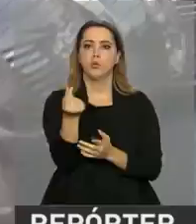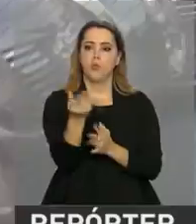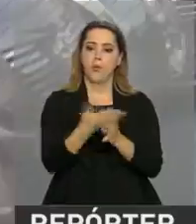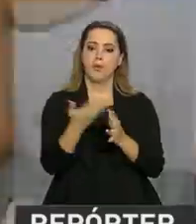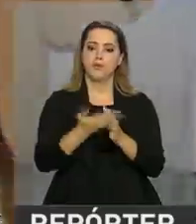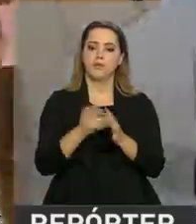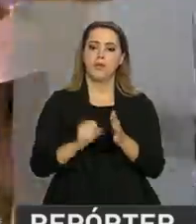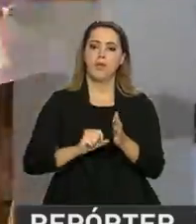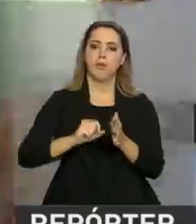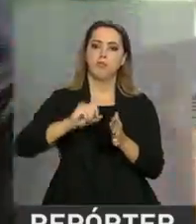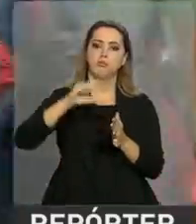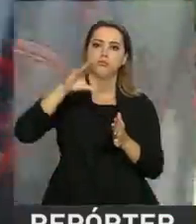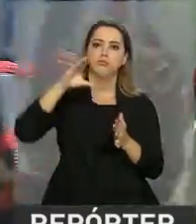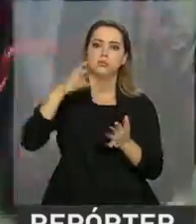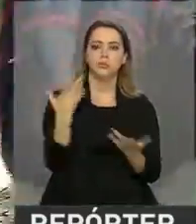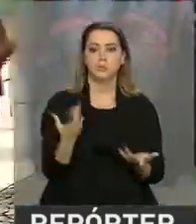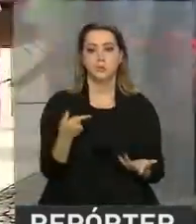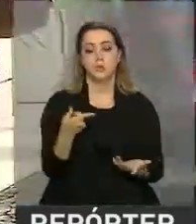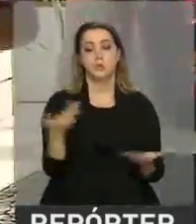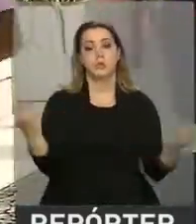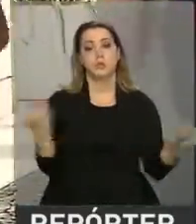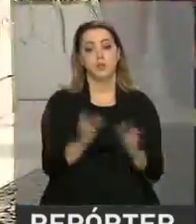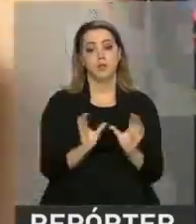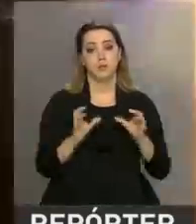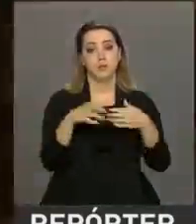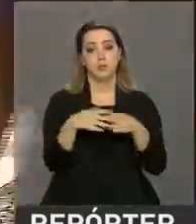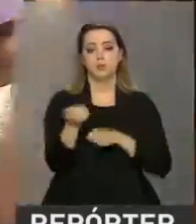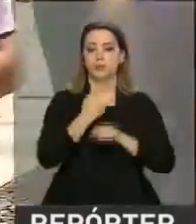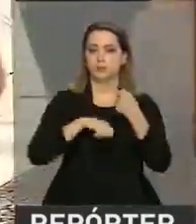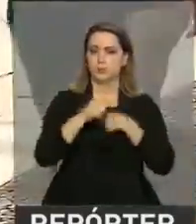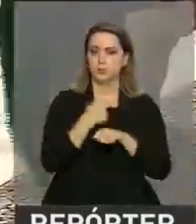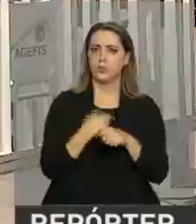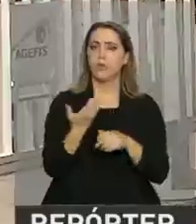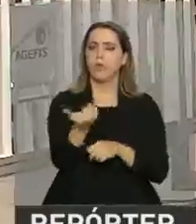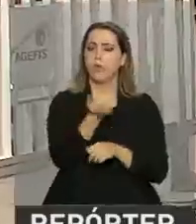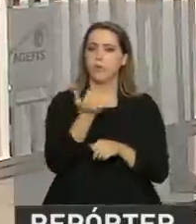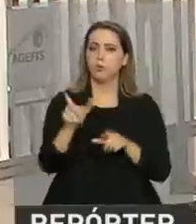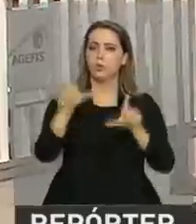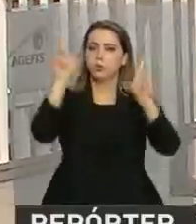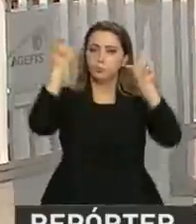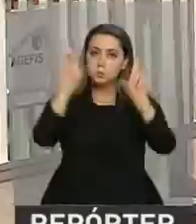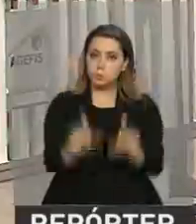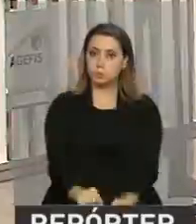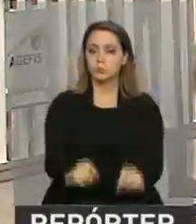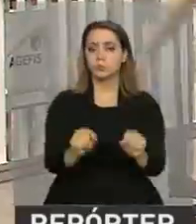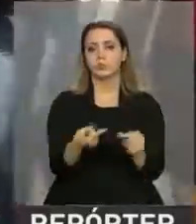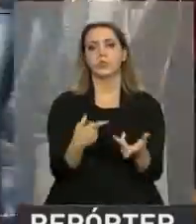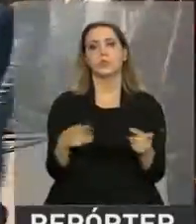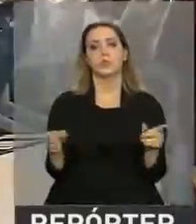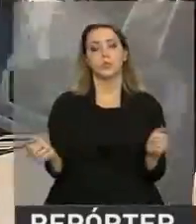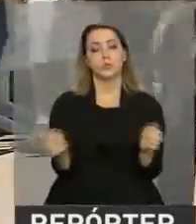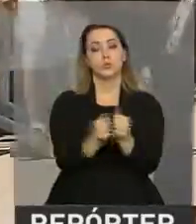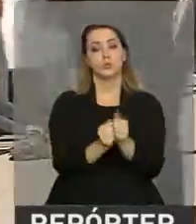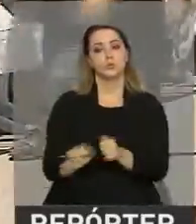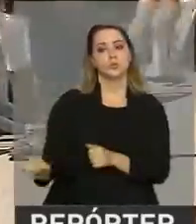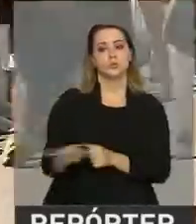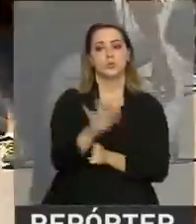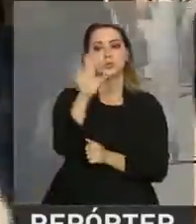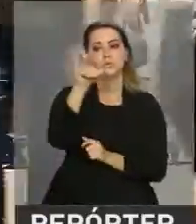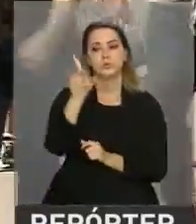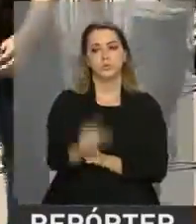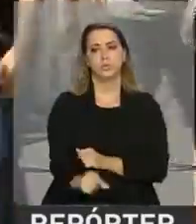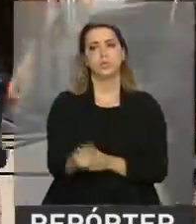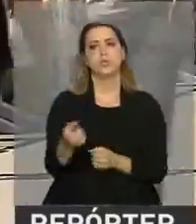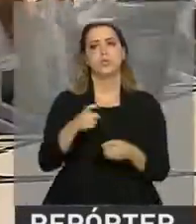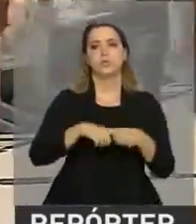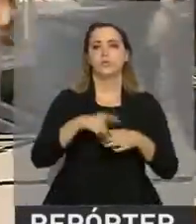mais altas. O Conselho Federal de Economia defende uma queda maior dos juros, aliada a uma inflação menor, para a retomada dos investimentos